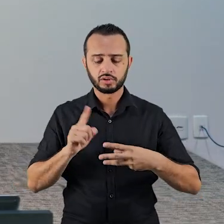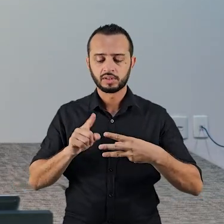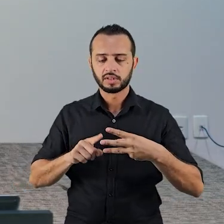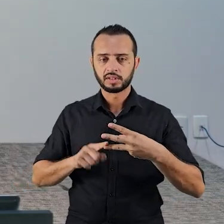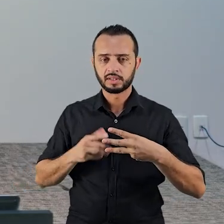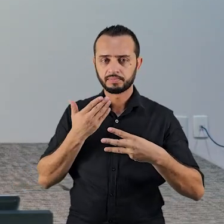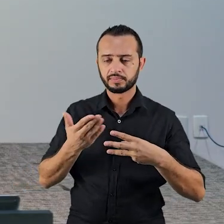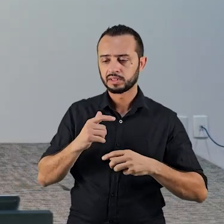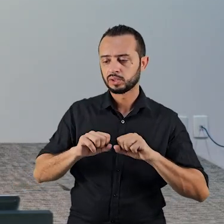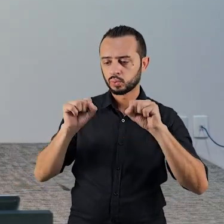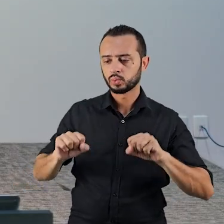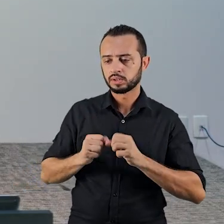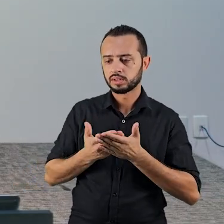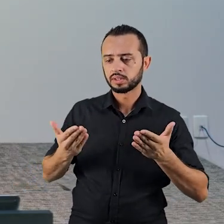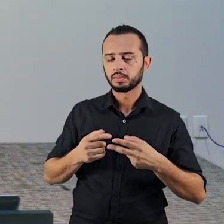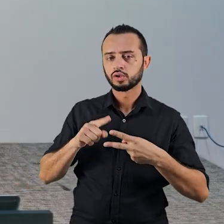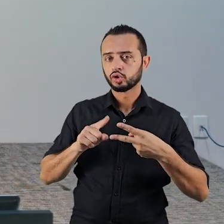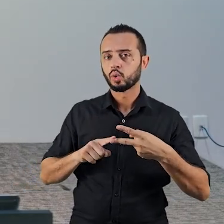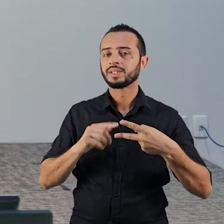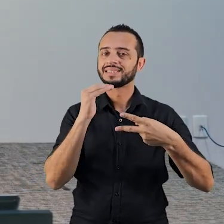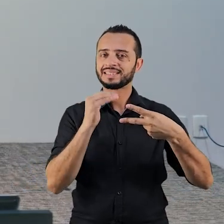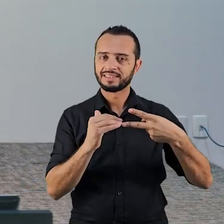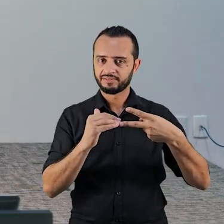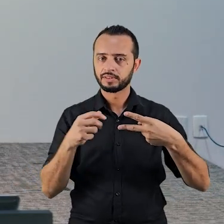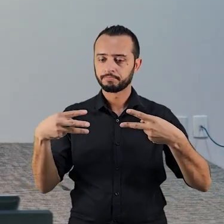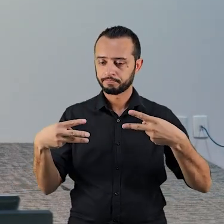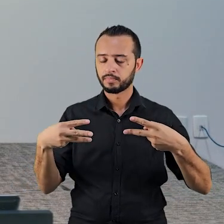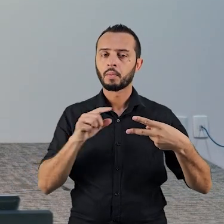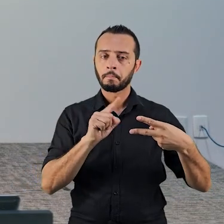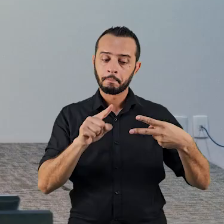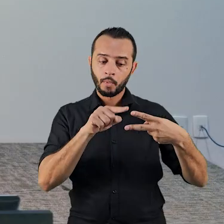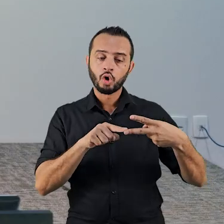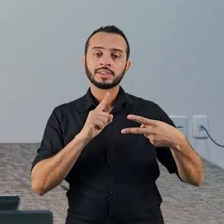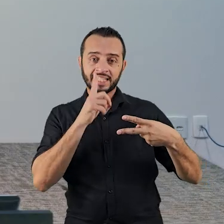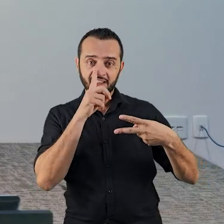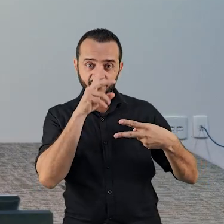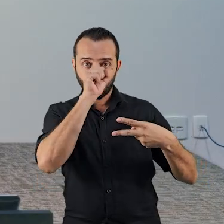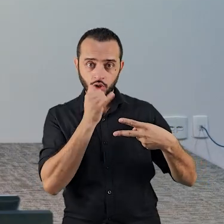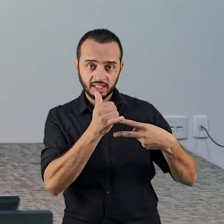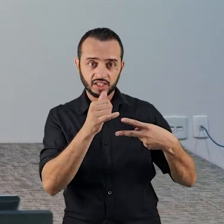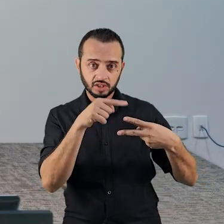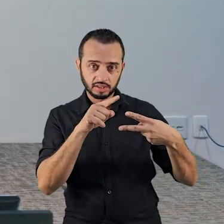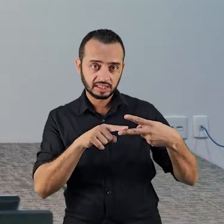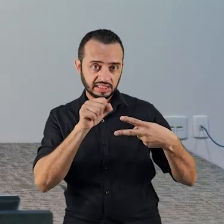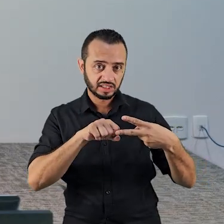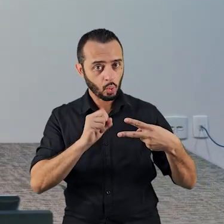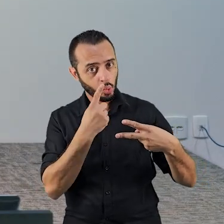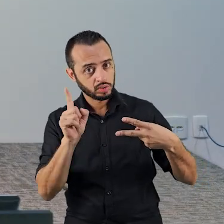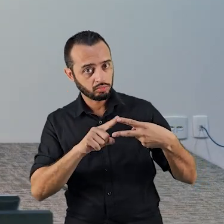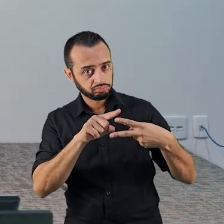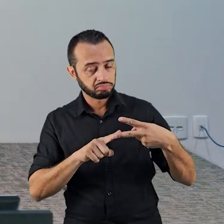partes. É um sistema de 2 níveis, tá? Pode ter energia ou não em cada uma dessas partes.